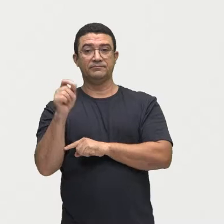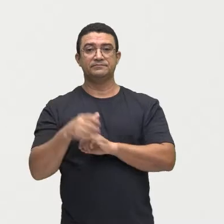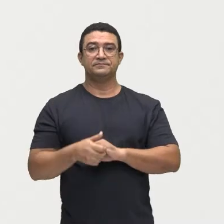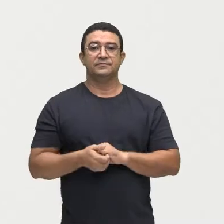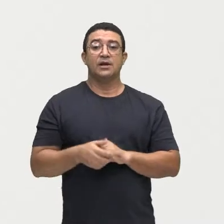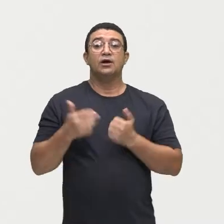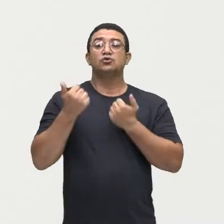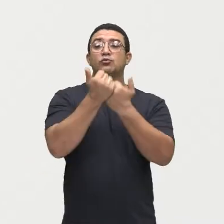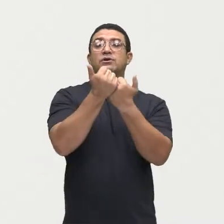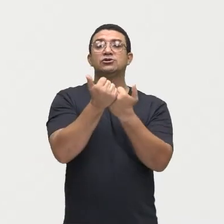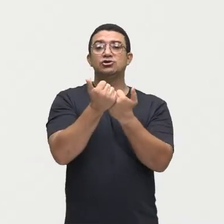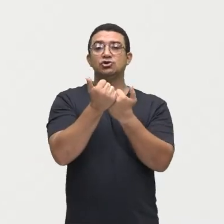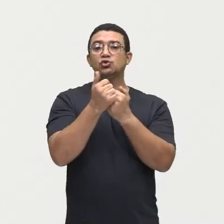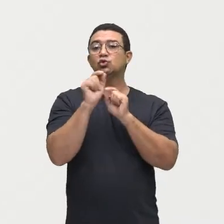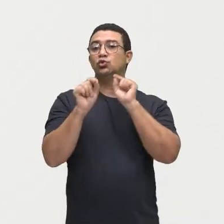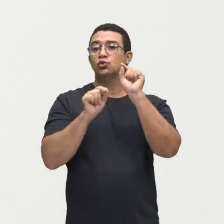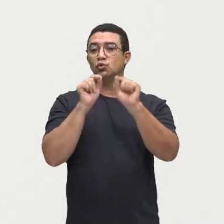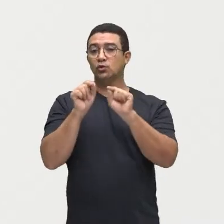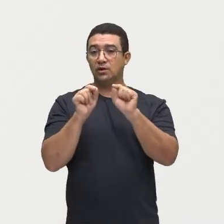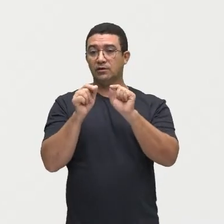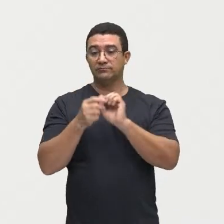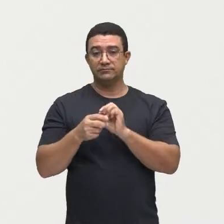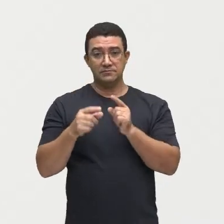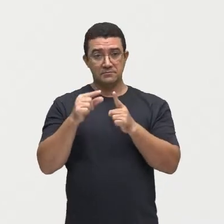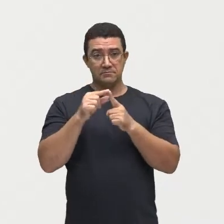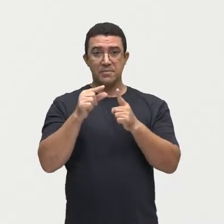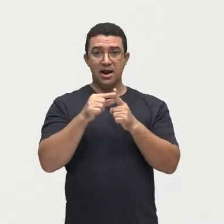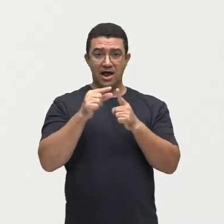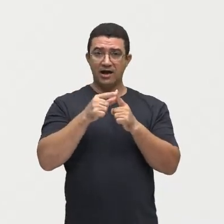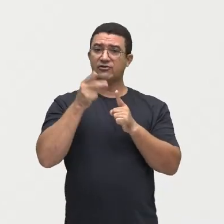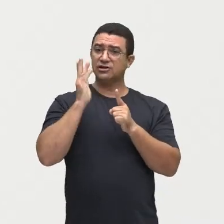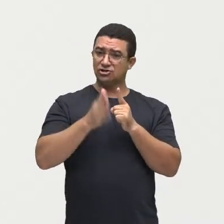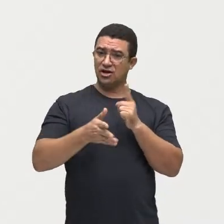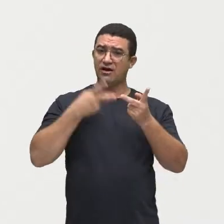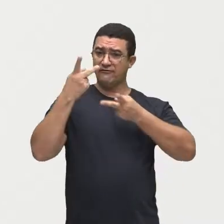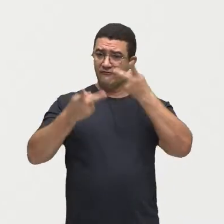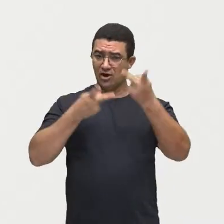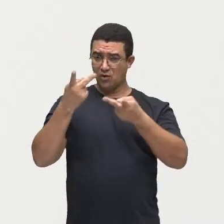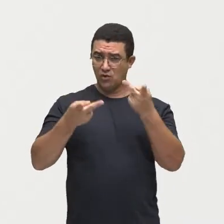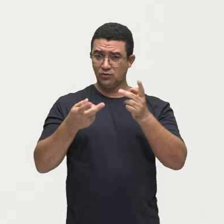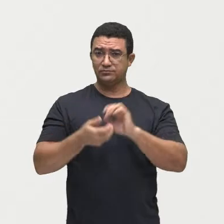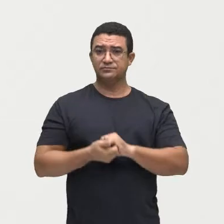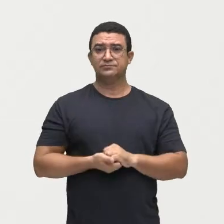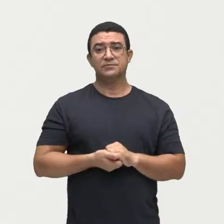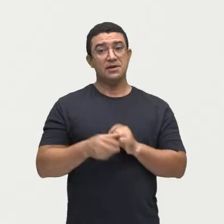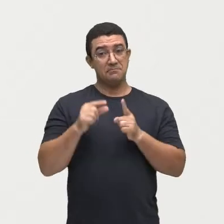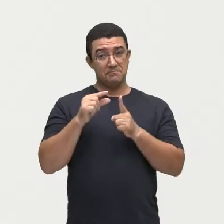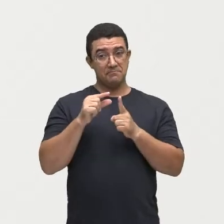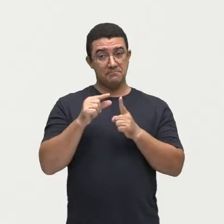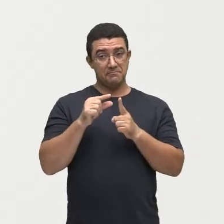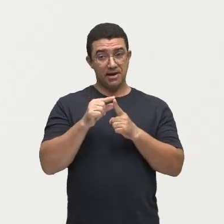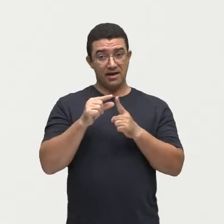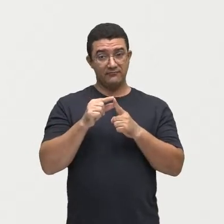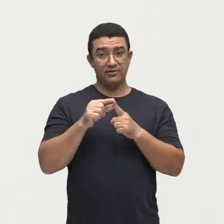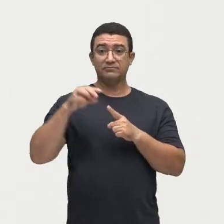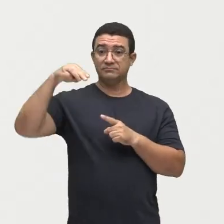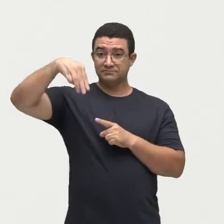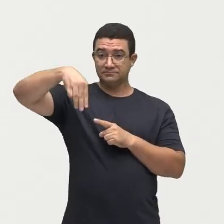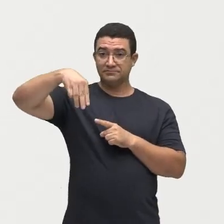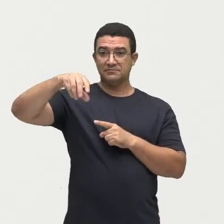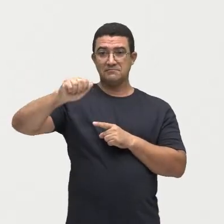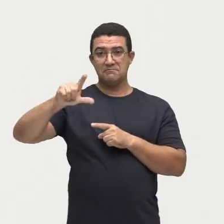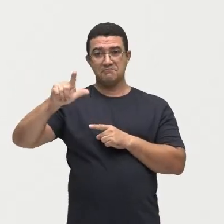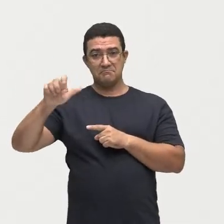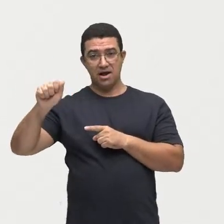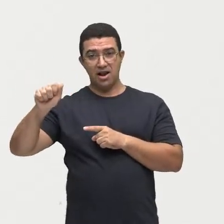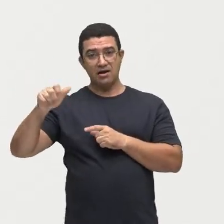ele substitui um termo que já foi mencionado. Que termo é esse? A mala. Então, aqui